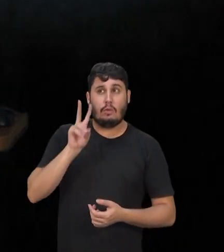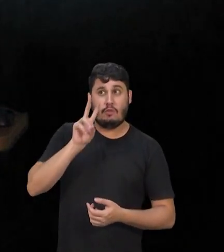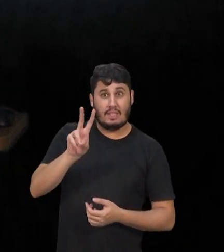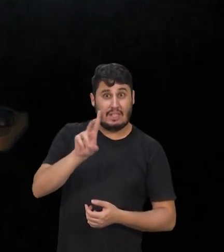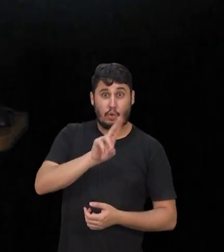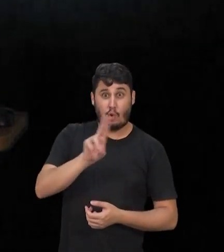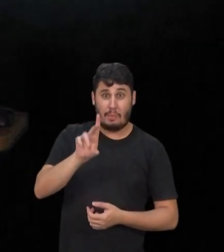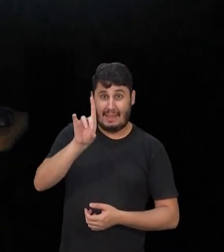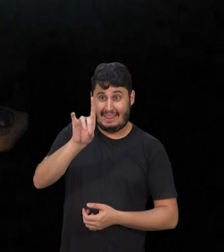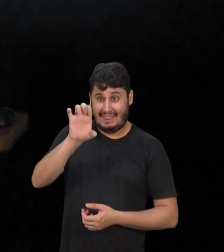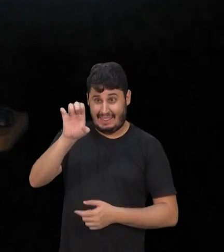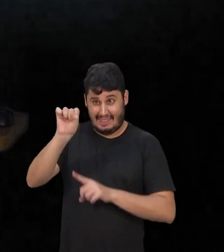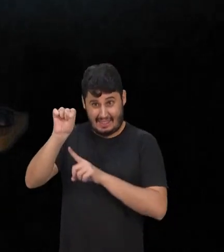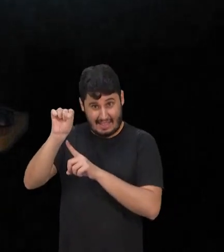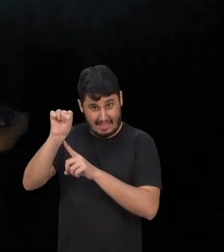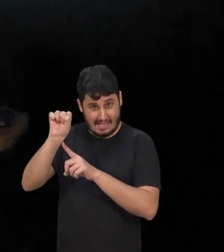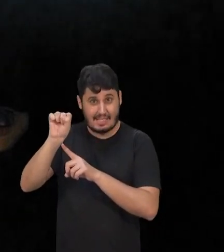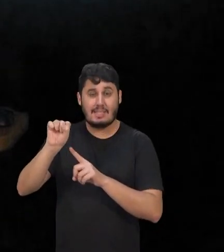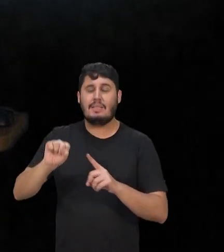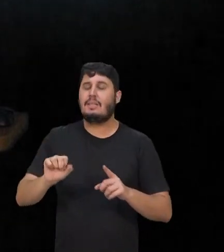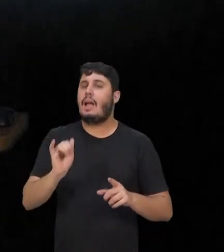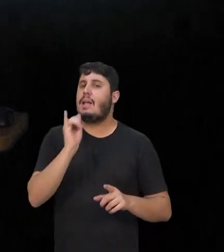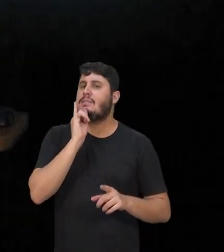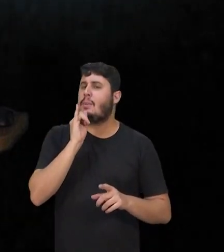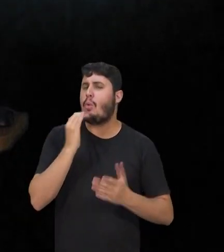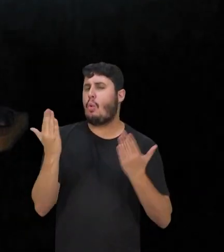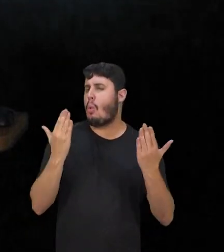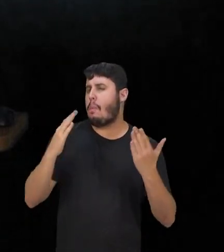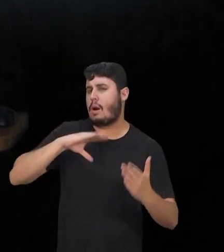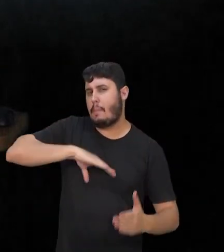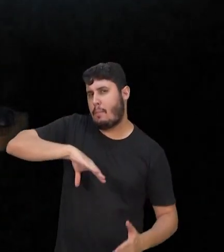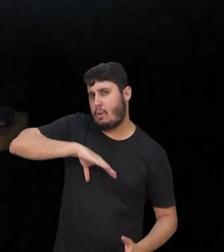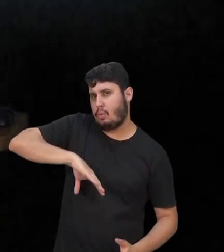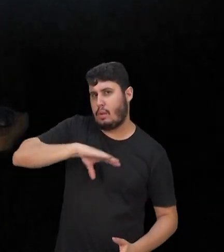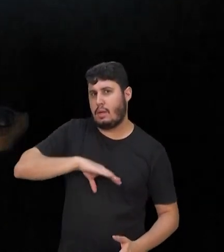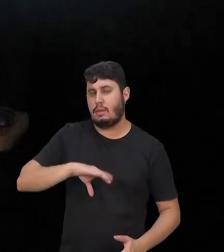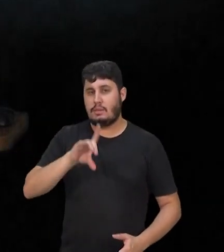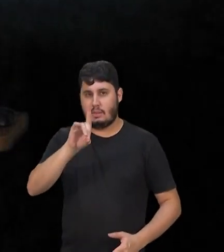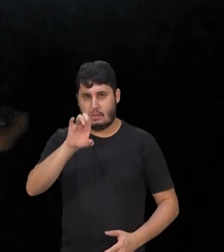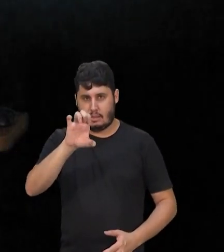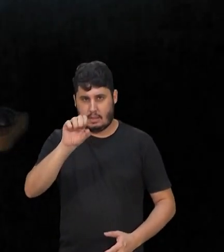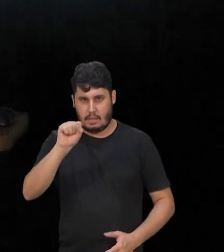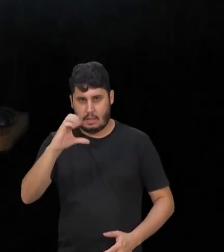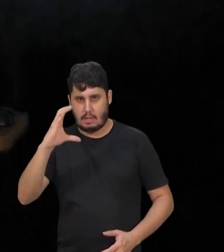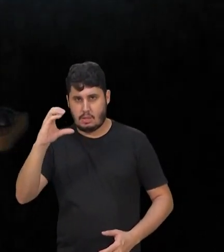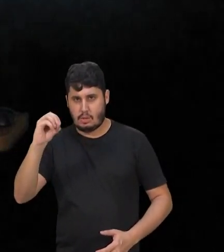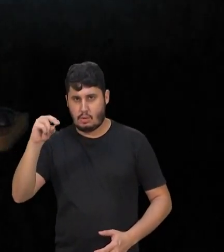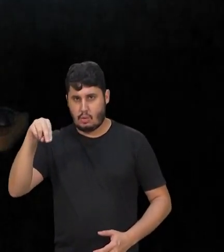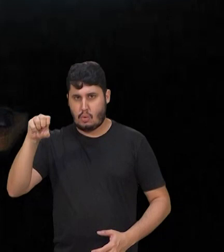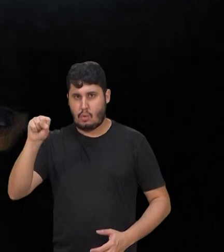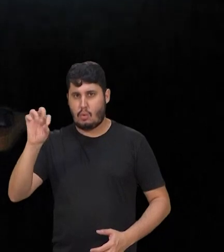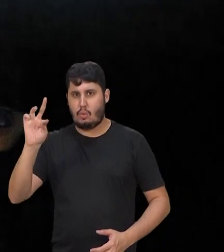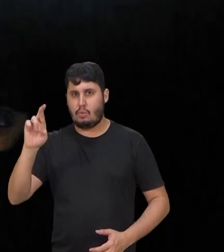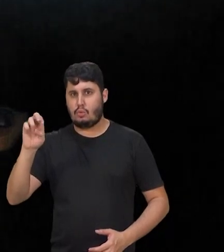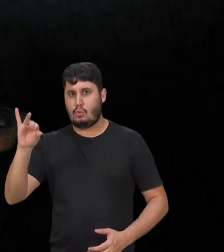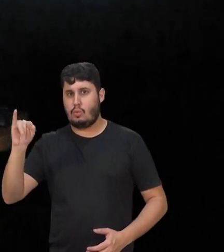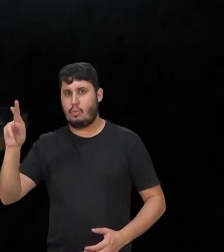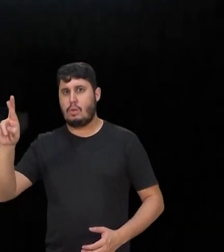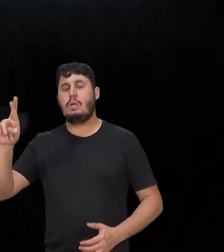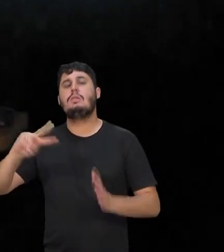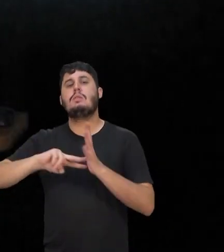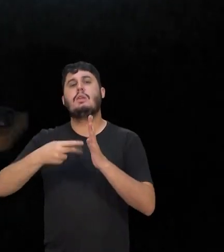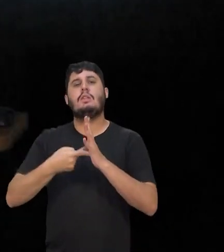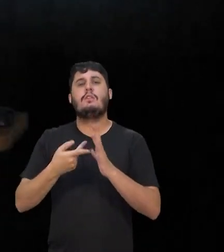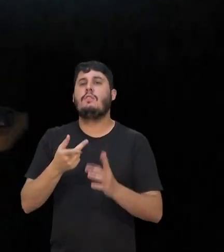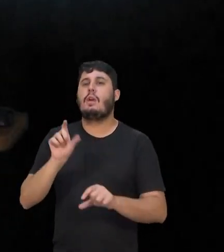des. Esse prefixo aí, quando eu uso, por exemplo, na palavra desconstruir, desconstruir é o que? É o contrário de construir, né?